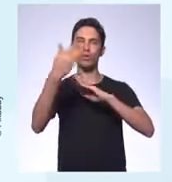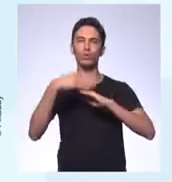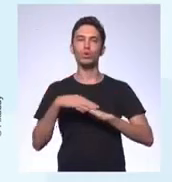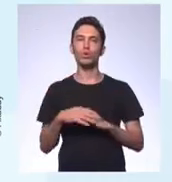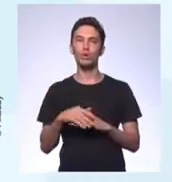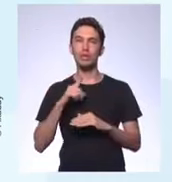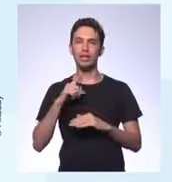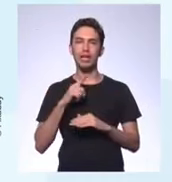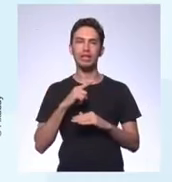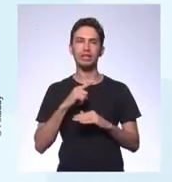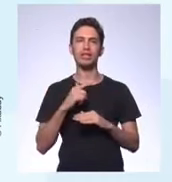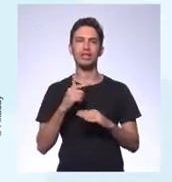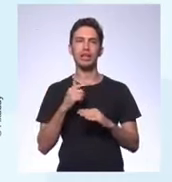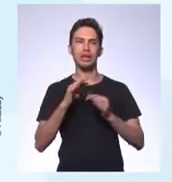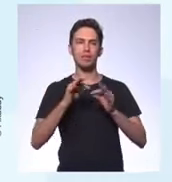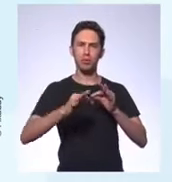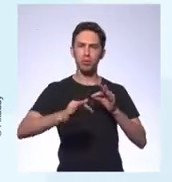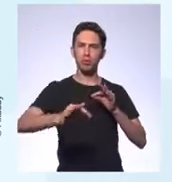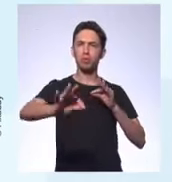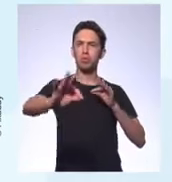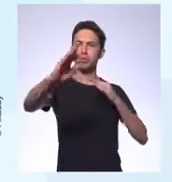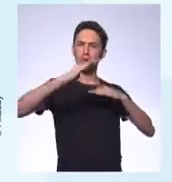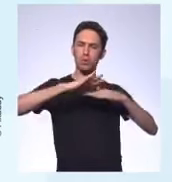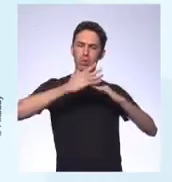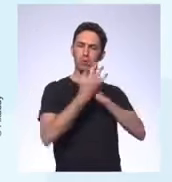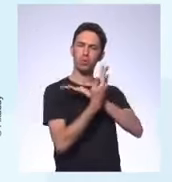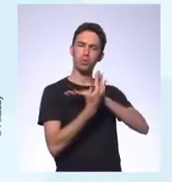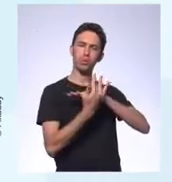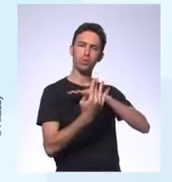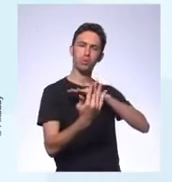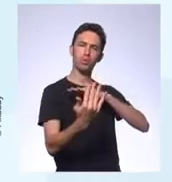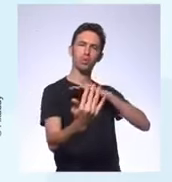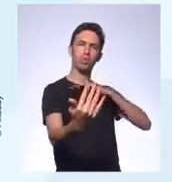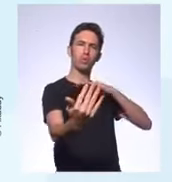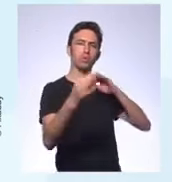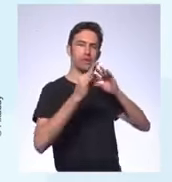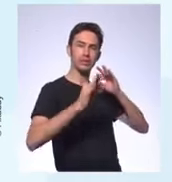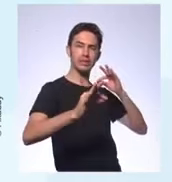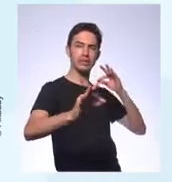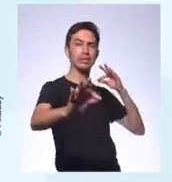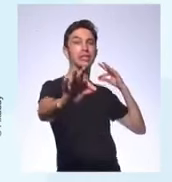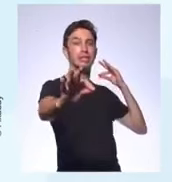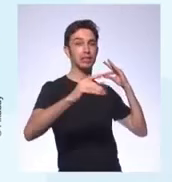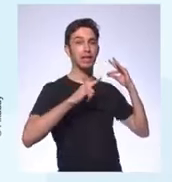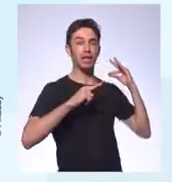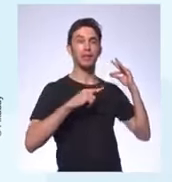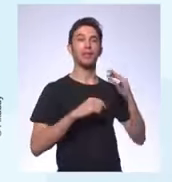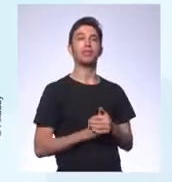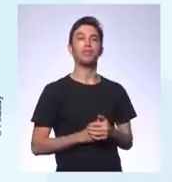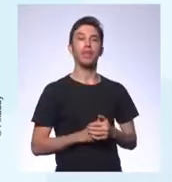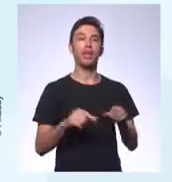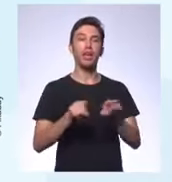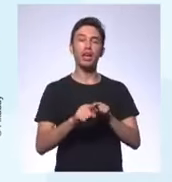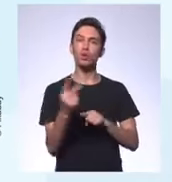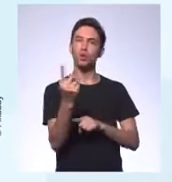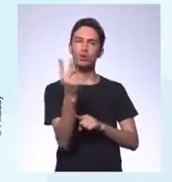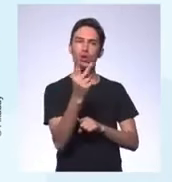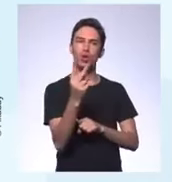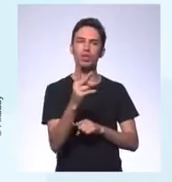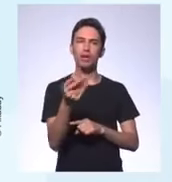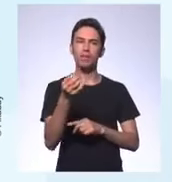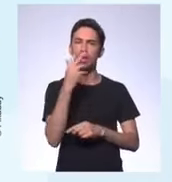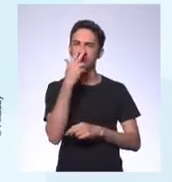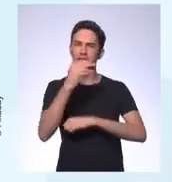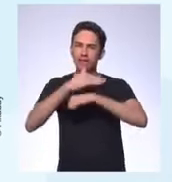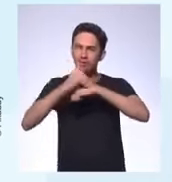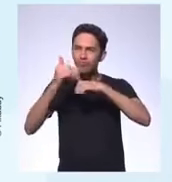percebe que é um campo bem longo aí, de repente uma fazenda bem grandona, e a gente tem os dois assim, como se eles estivessem fazendo